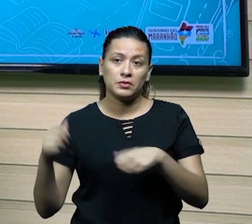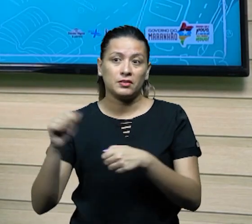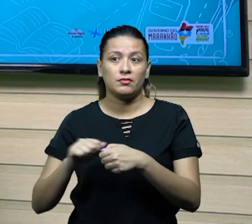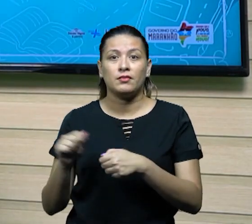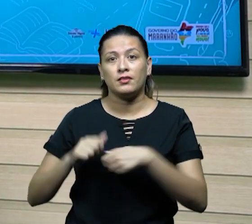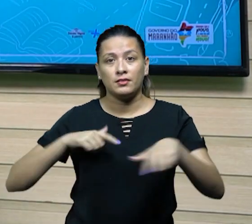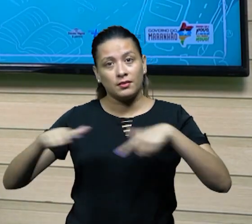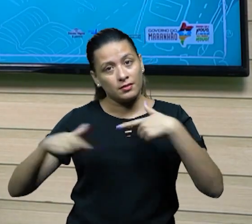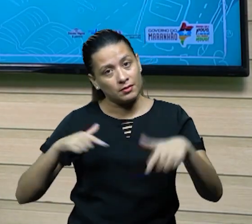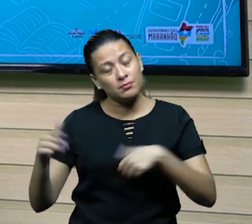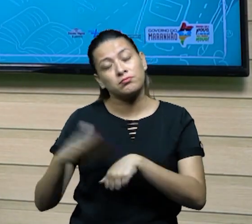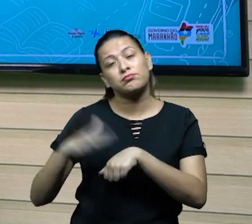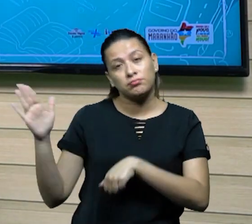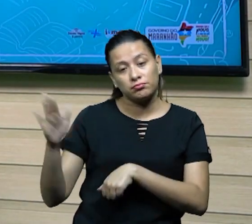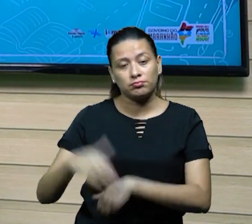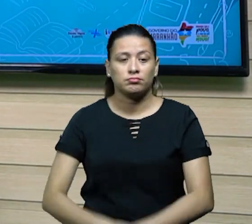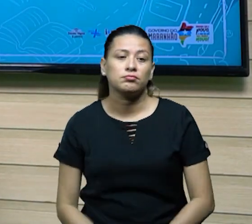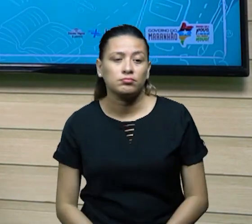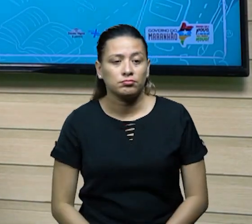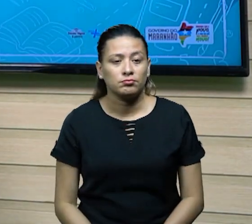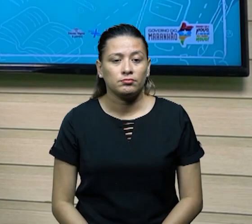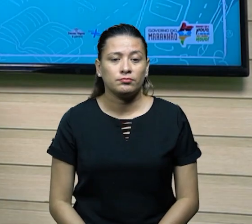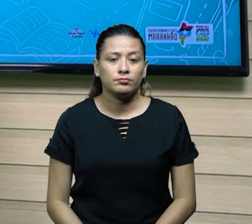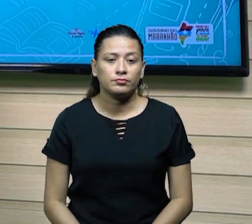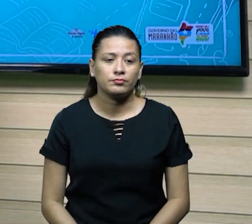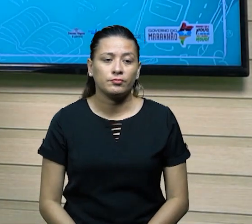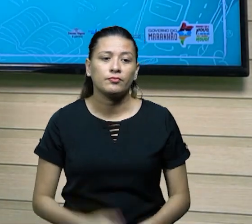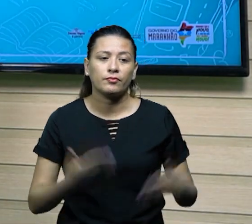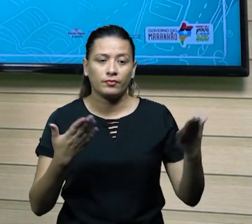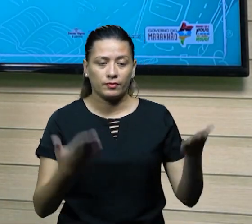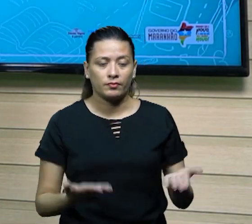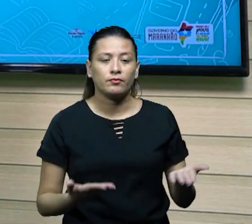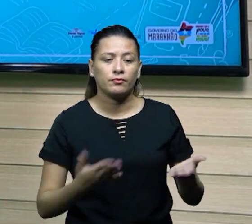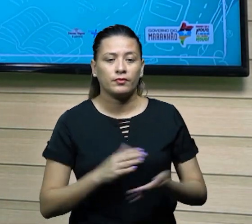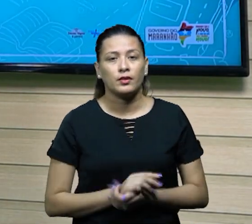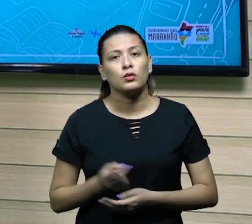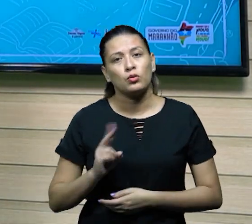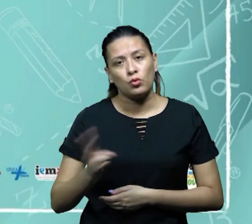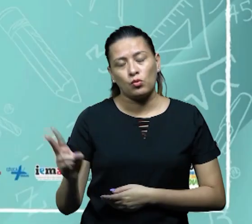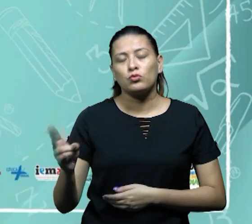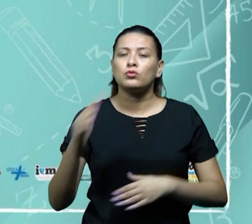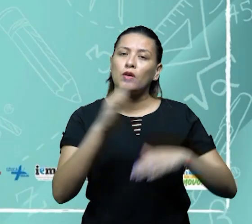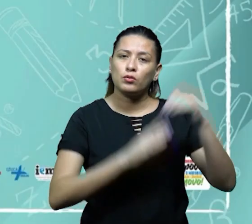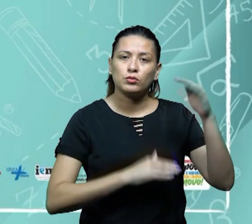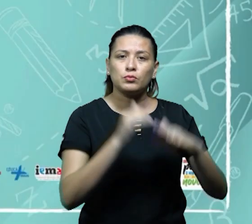Por quê? Agora ele tem nível superior, ele tem curso superior, então ele tem que produzir muito mais para mim do que ele produzia antes.